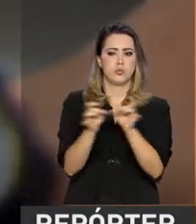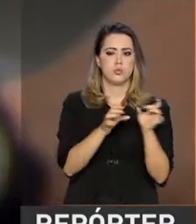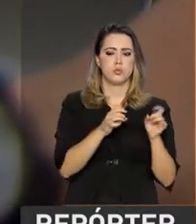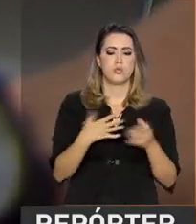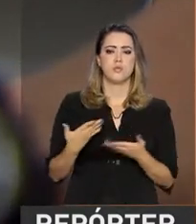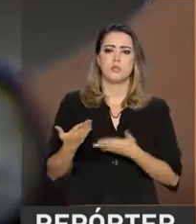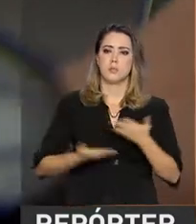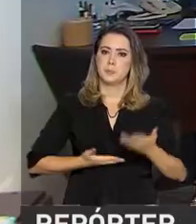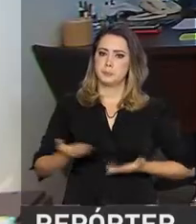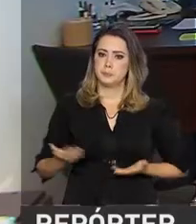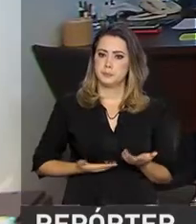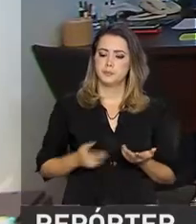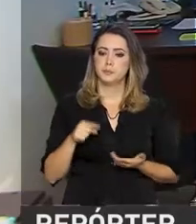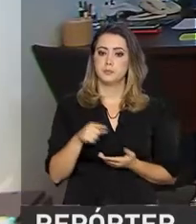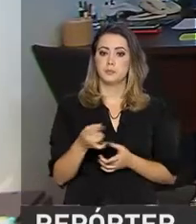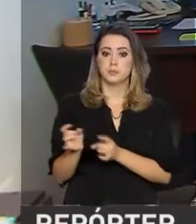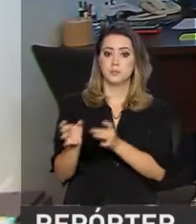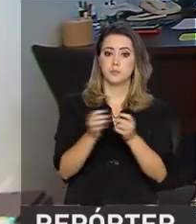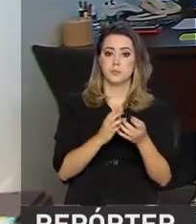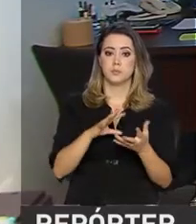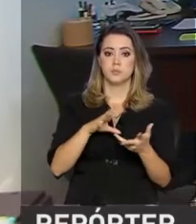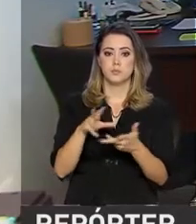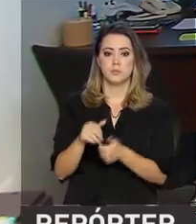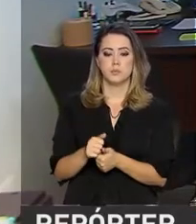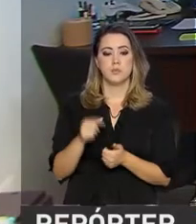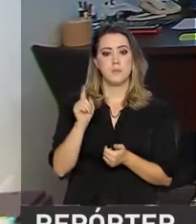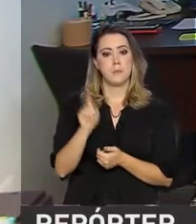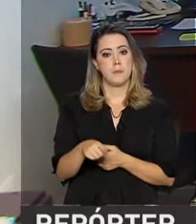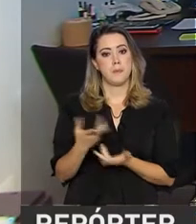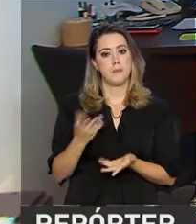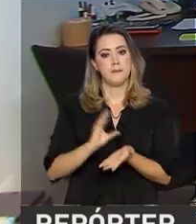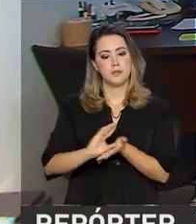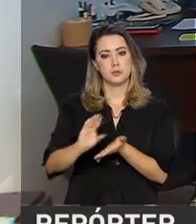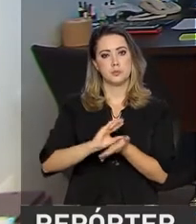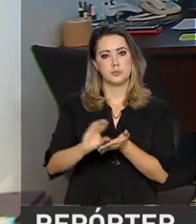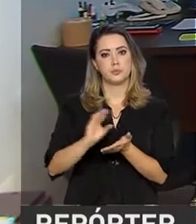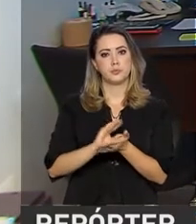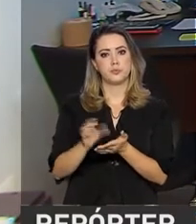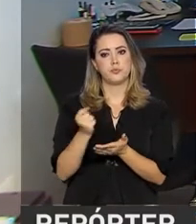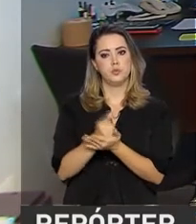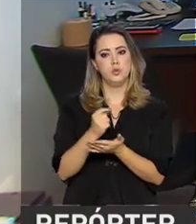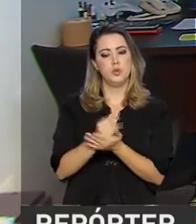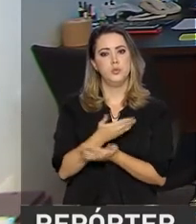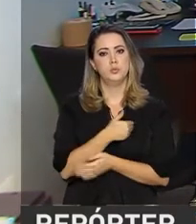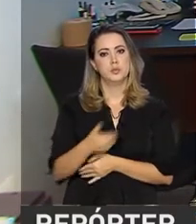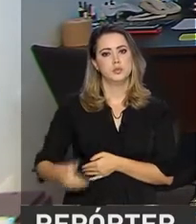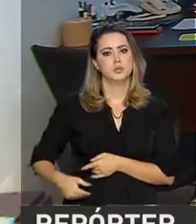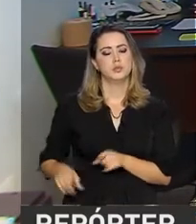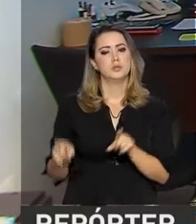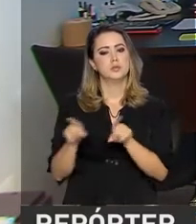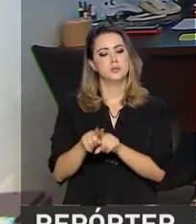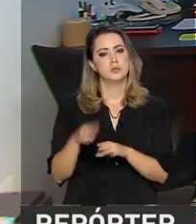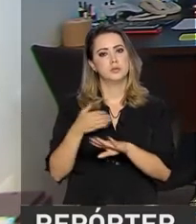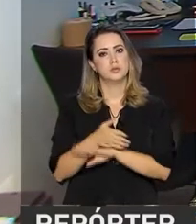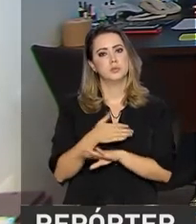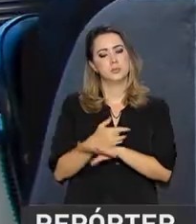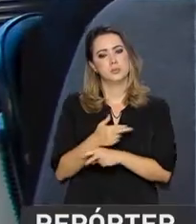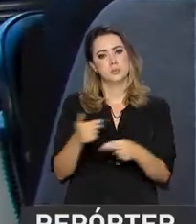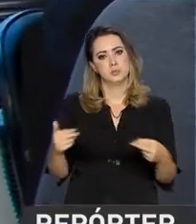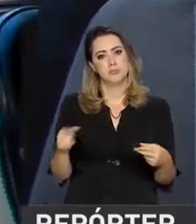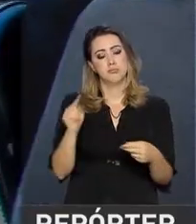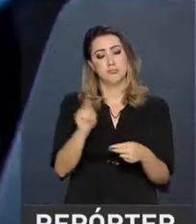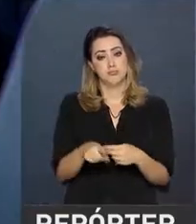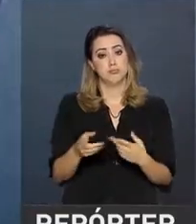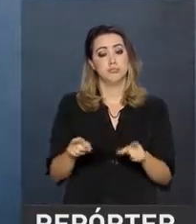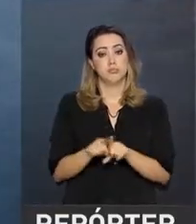e serviços comercializados no mundo. Investimentos, compras governamentais e acesso a mercados